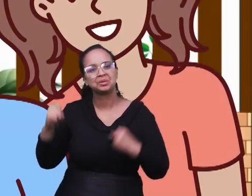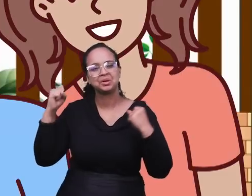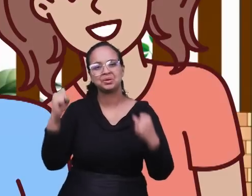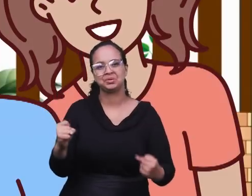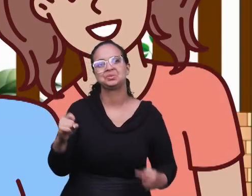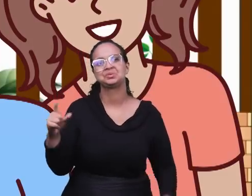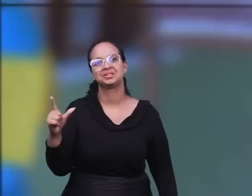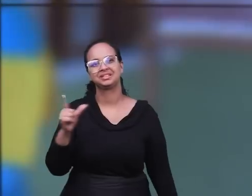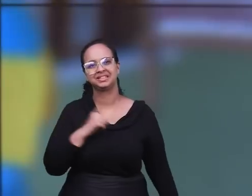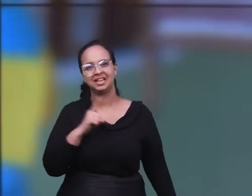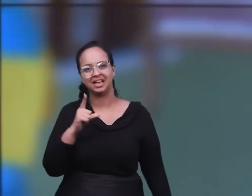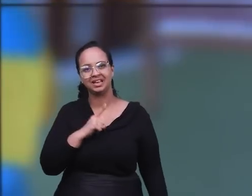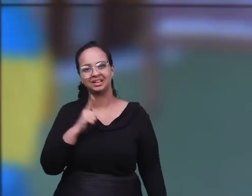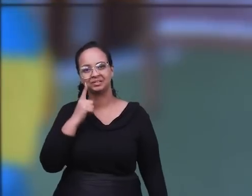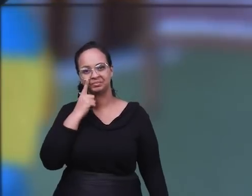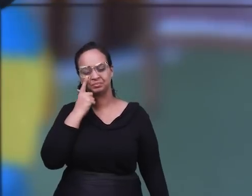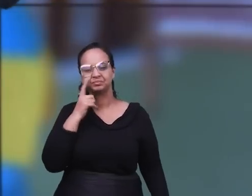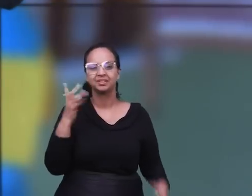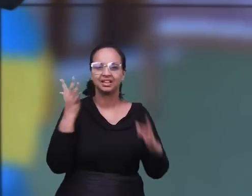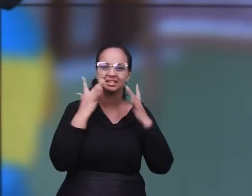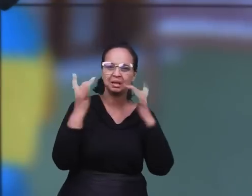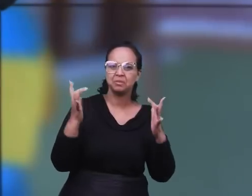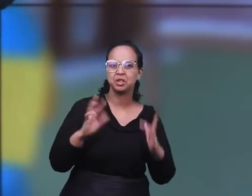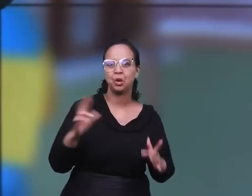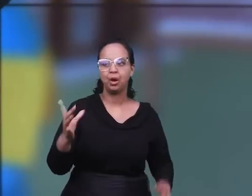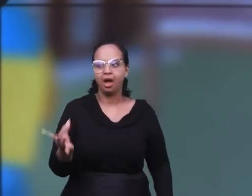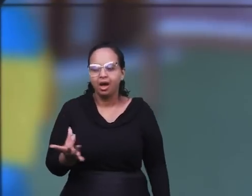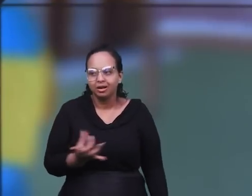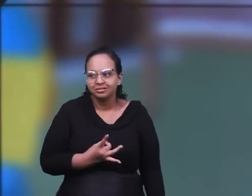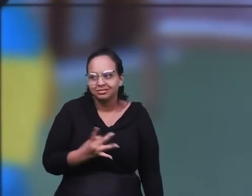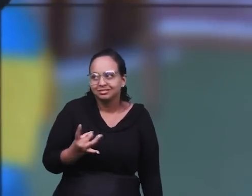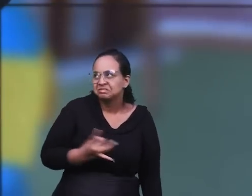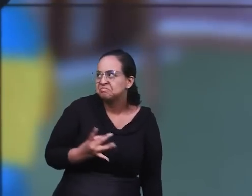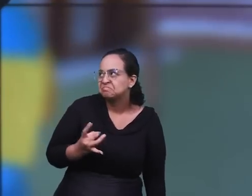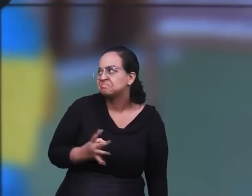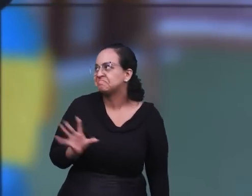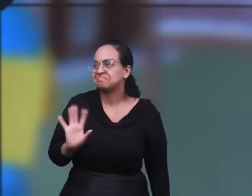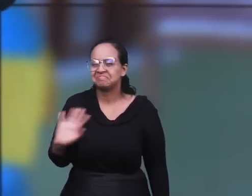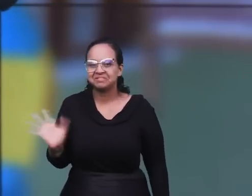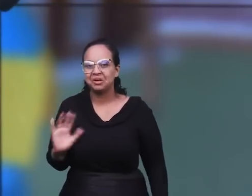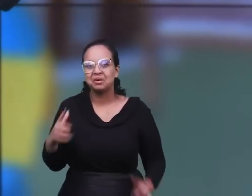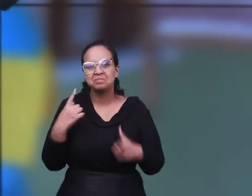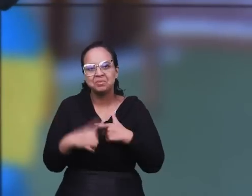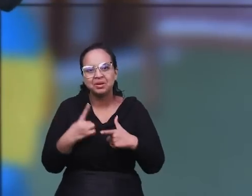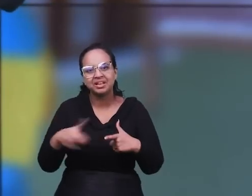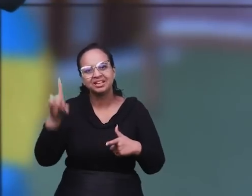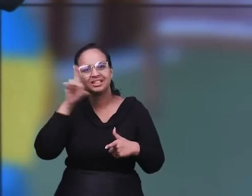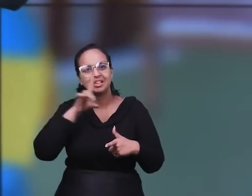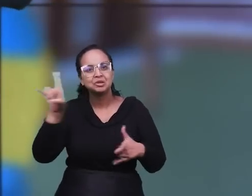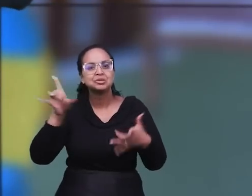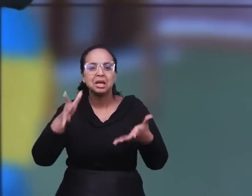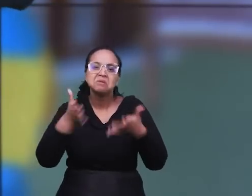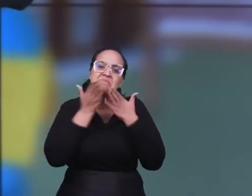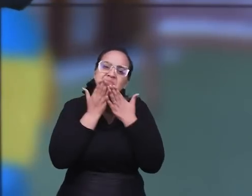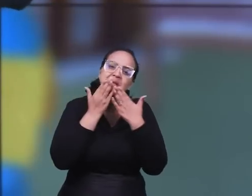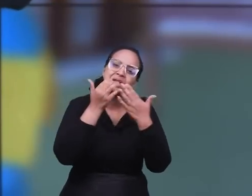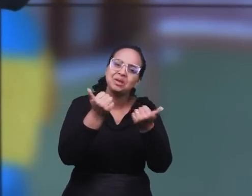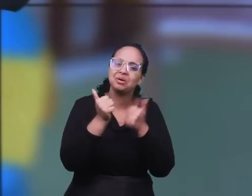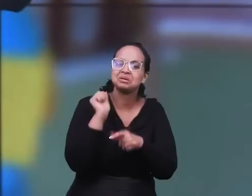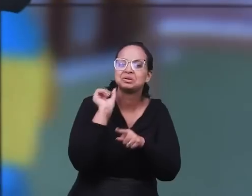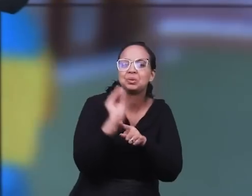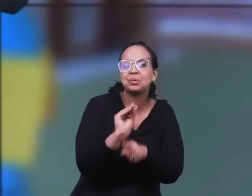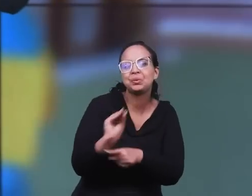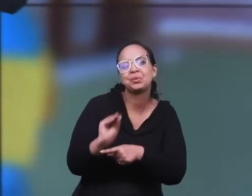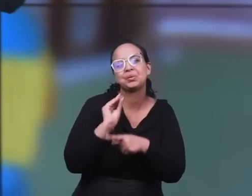as coisas. Então, temer a Deus não é ter medo de Deus. Deus sempre quer o melhor para nós